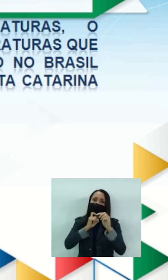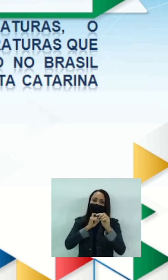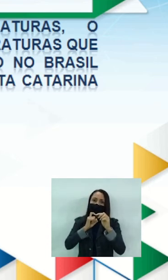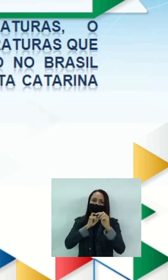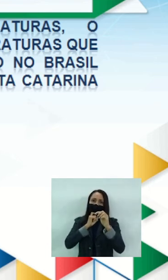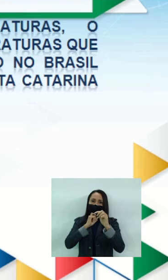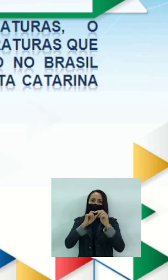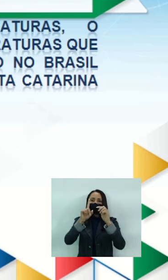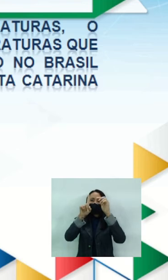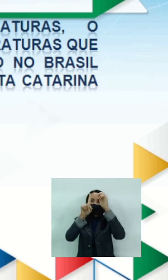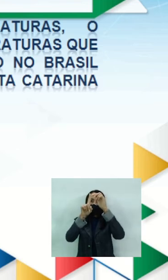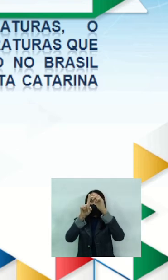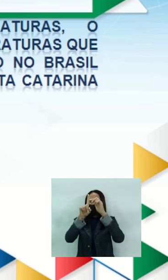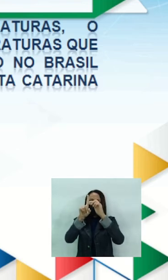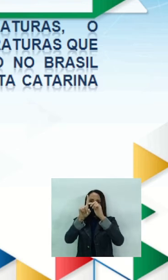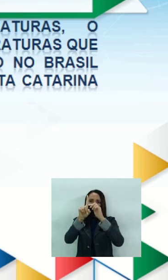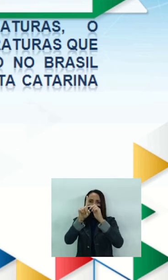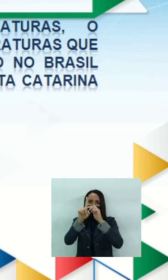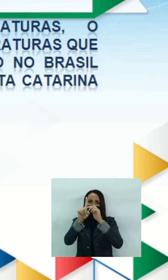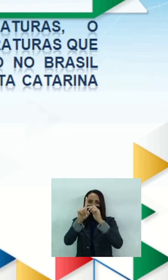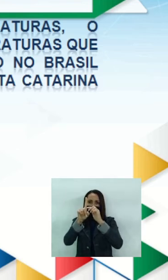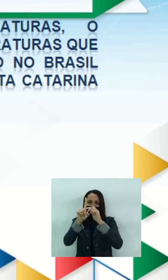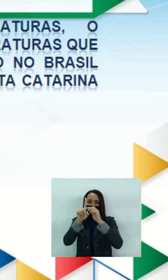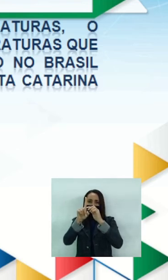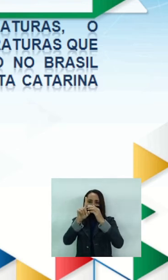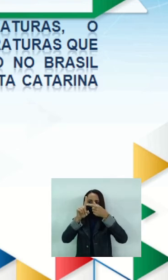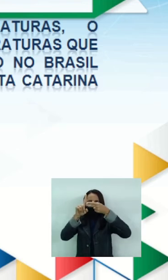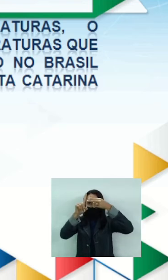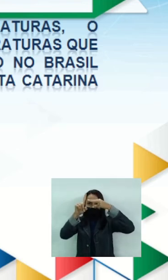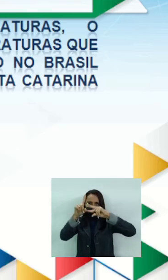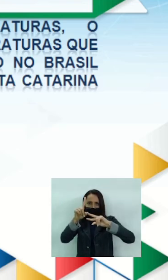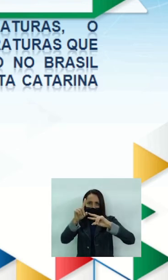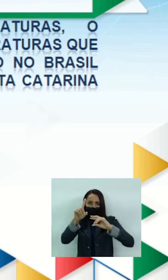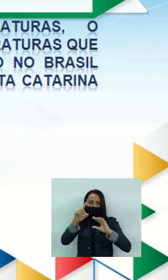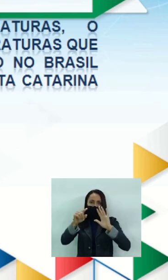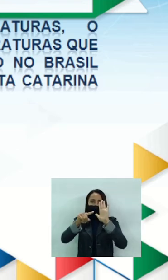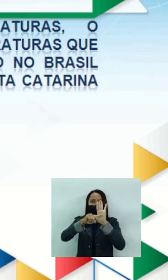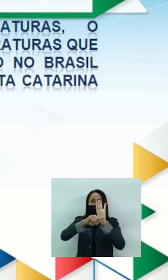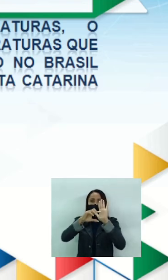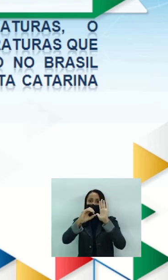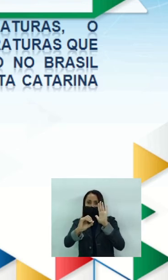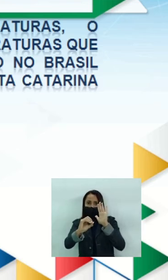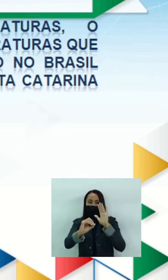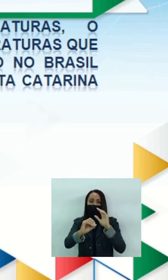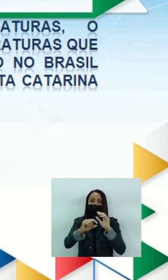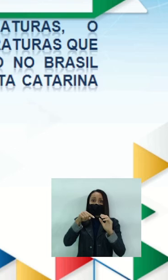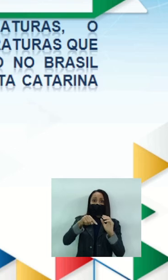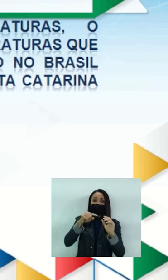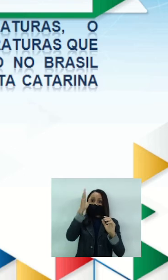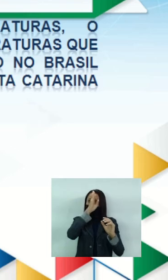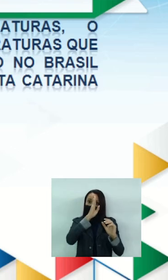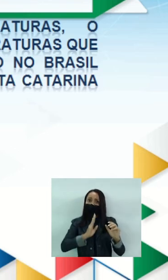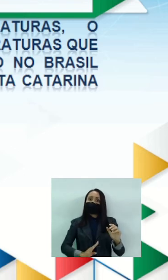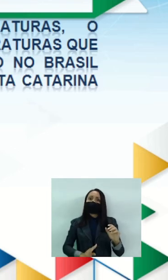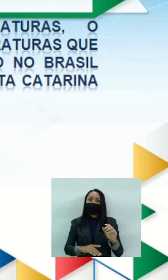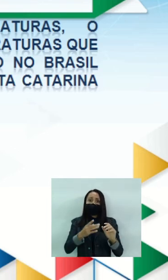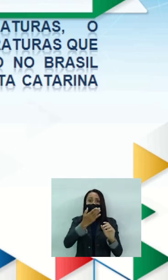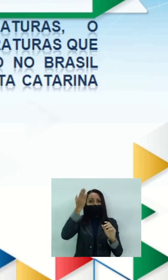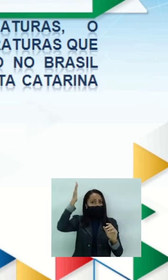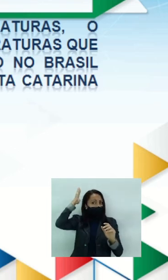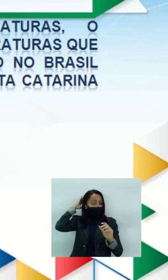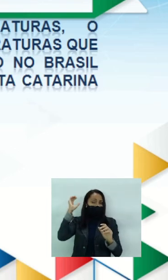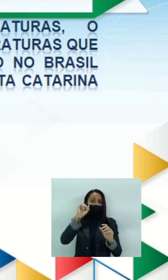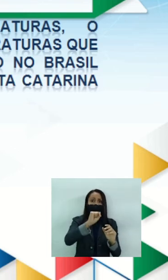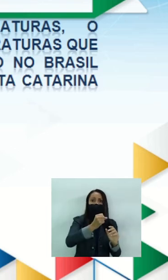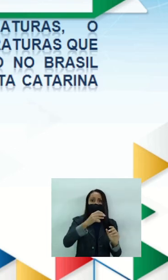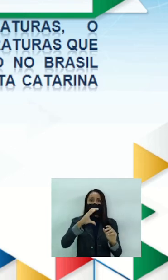e temperaturas que podem chegar abaixo de 0 graus Celsius, até mesmo no Brasil, região sul dos estados do Paraná, Santa